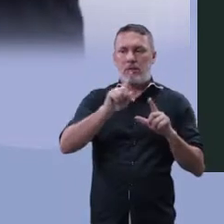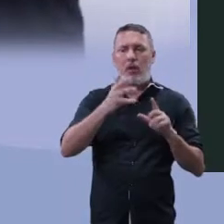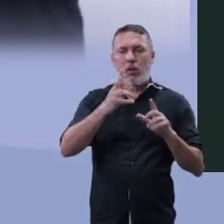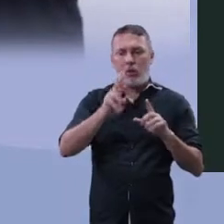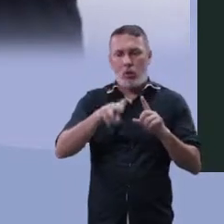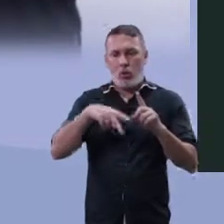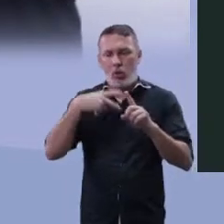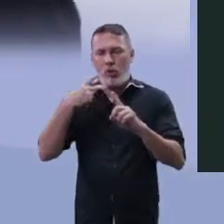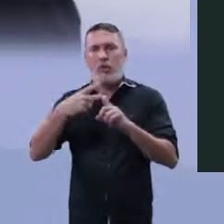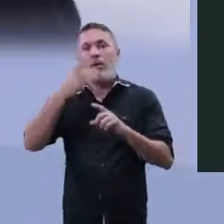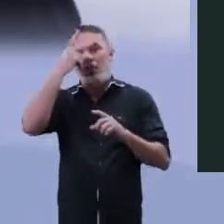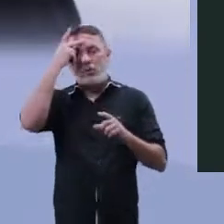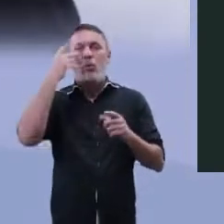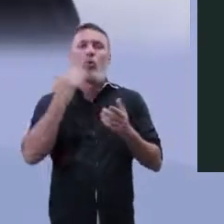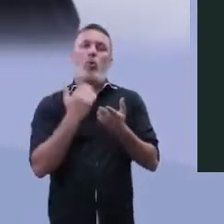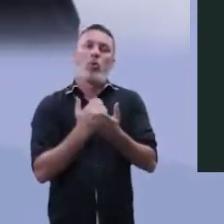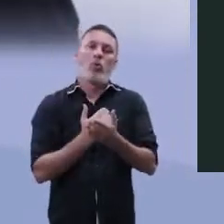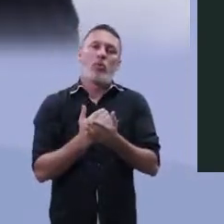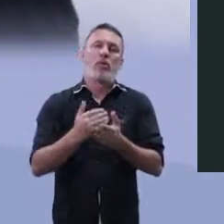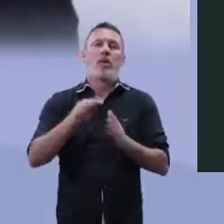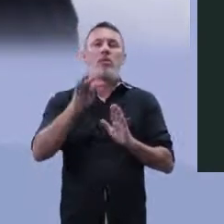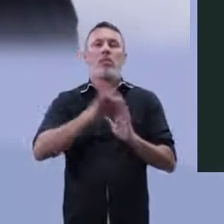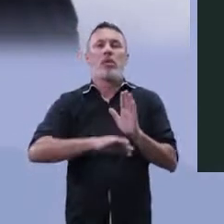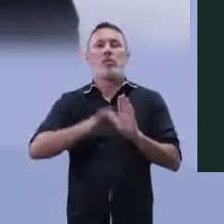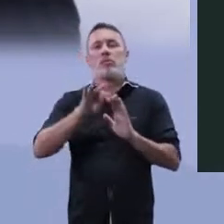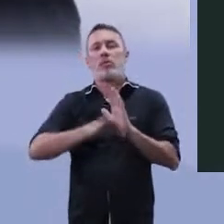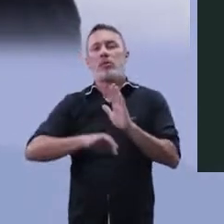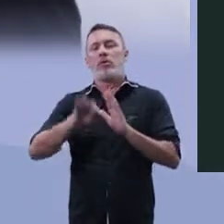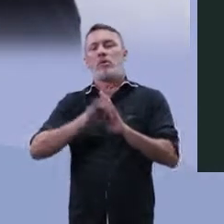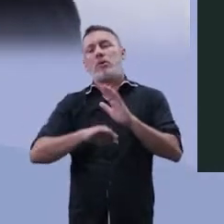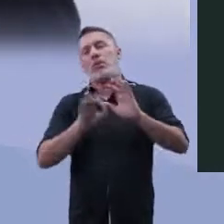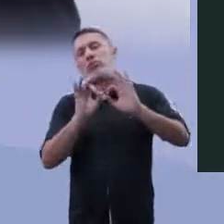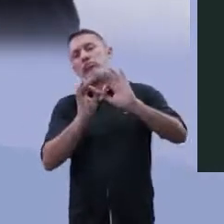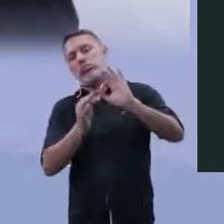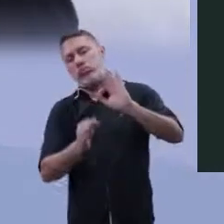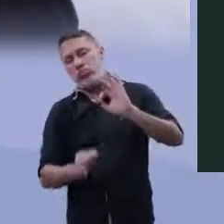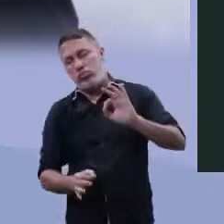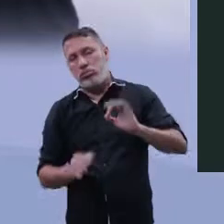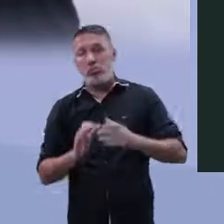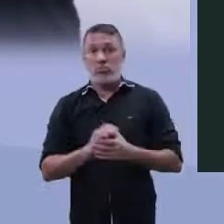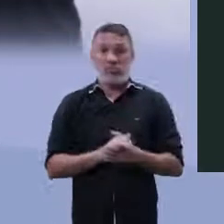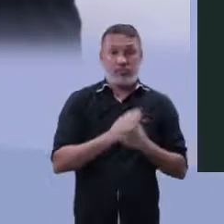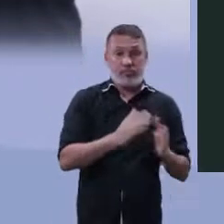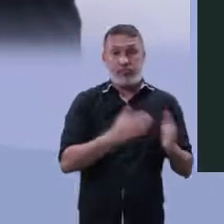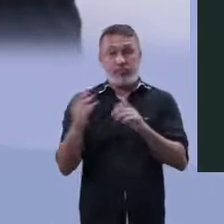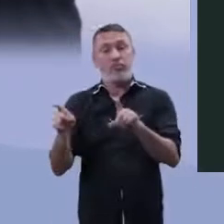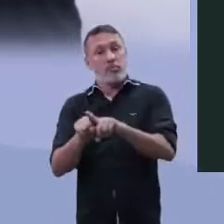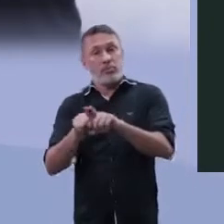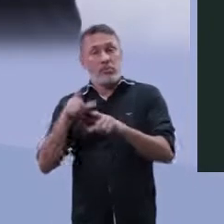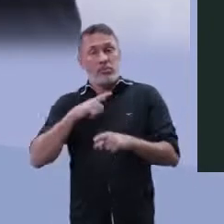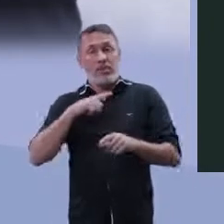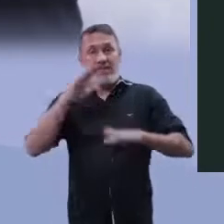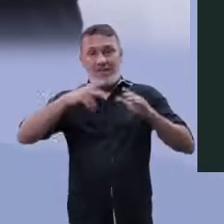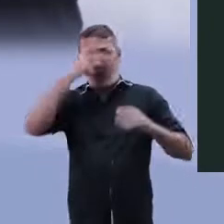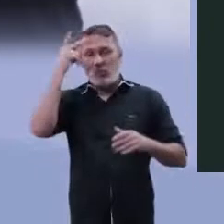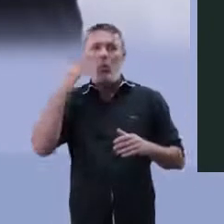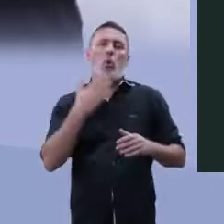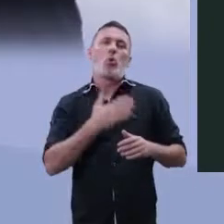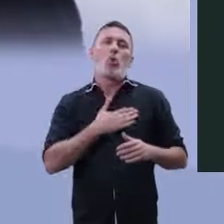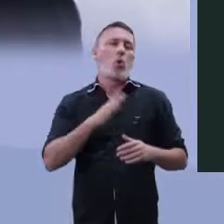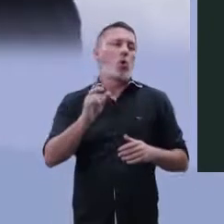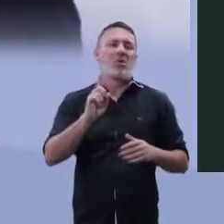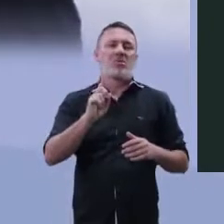ampliou-se a quantidade de caracteres que podem ser registrados no Twitter. Então as pessoas começaram a escrever textos mais longos. Aí você